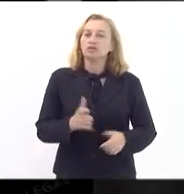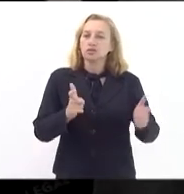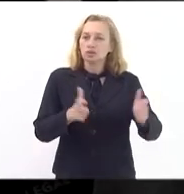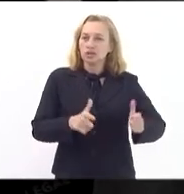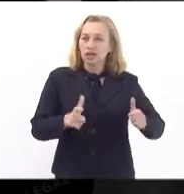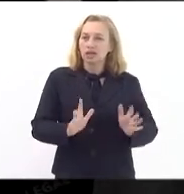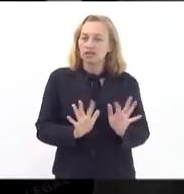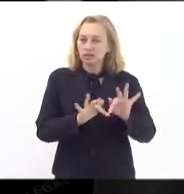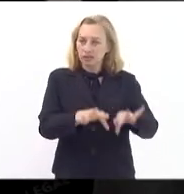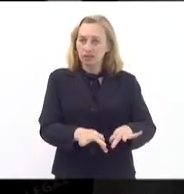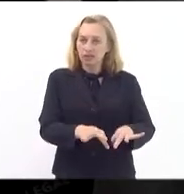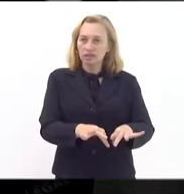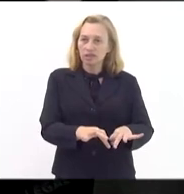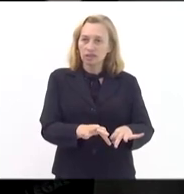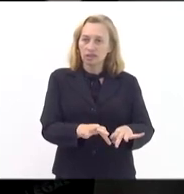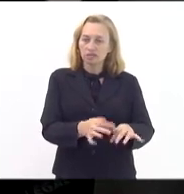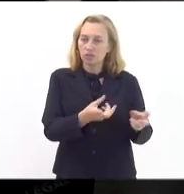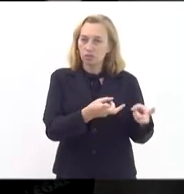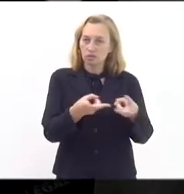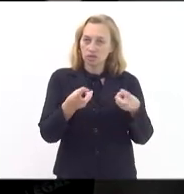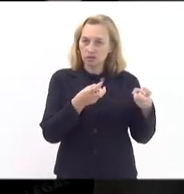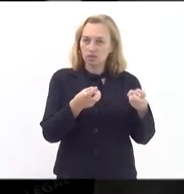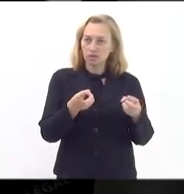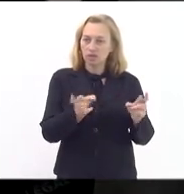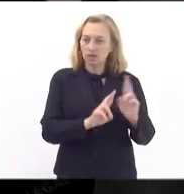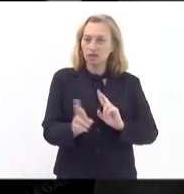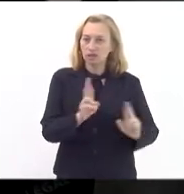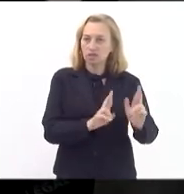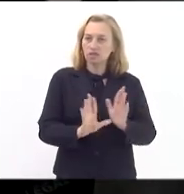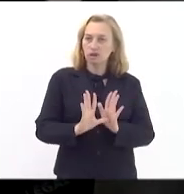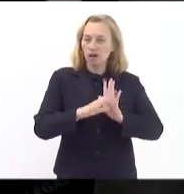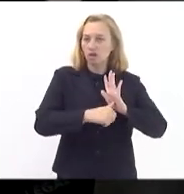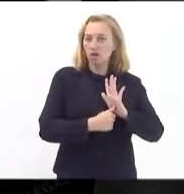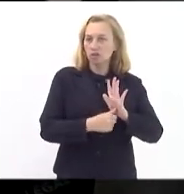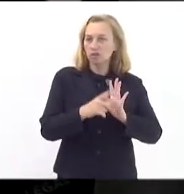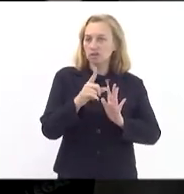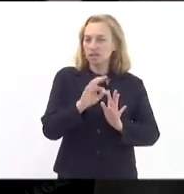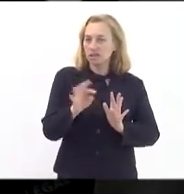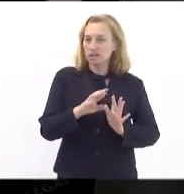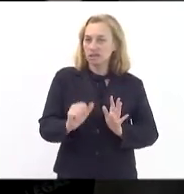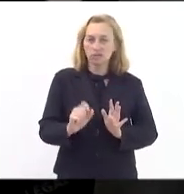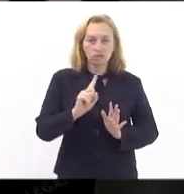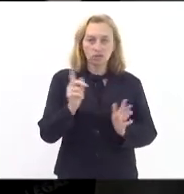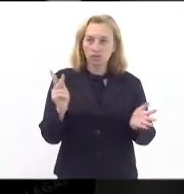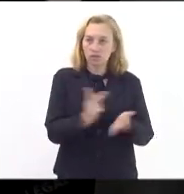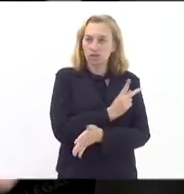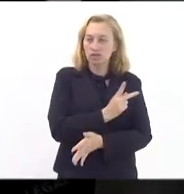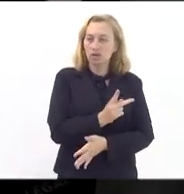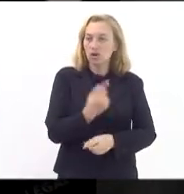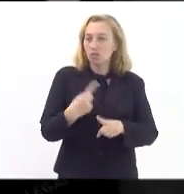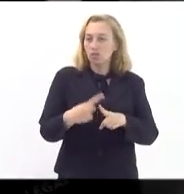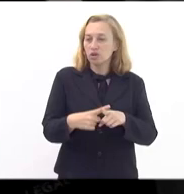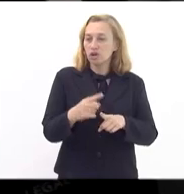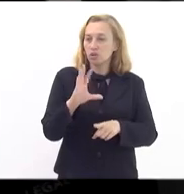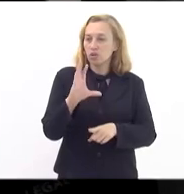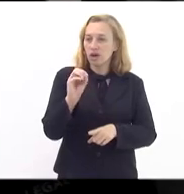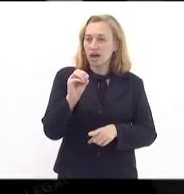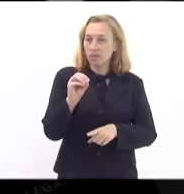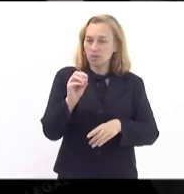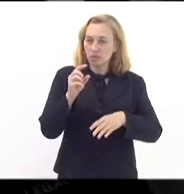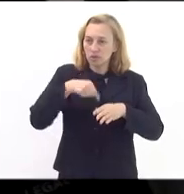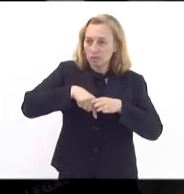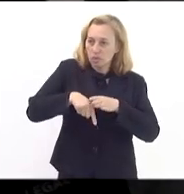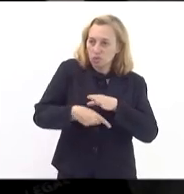e tivemos a observação com relação a fruta de sinalização não ocorreu mais até porque o cabo da enterrado